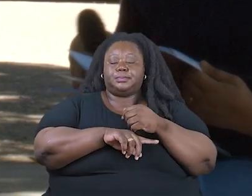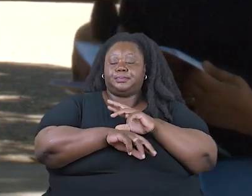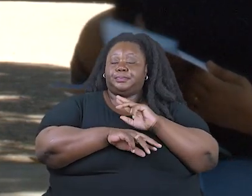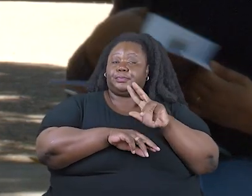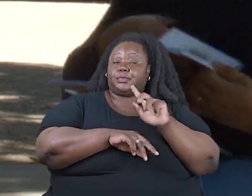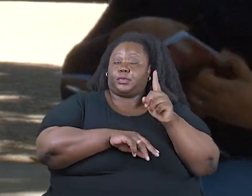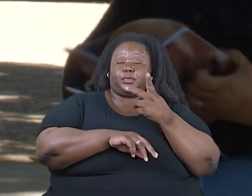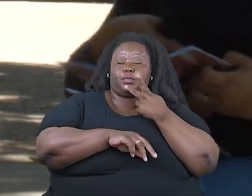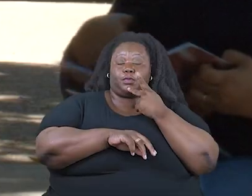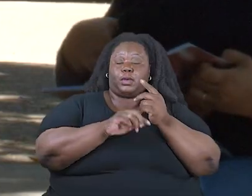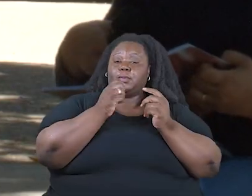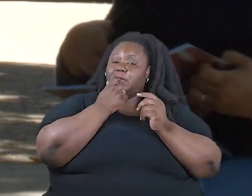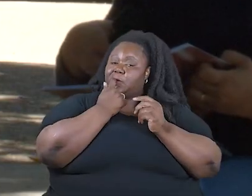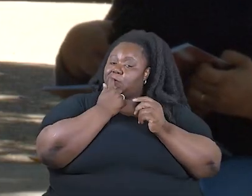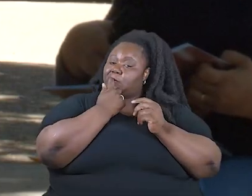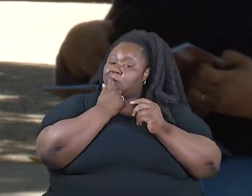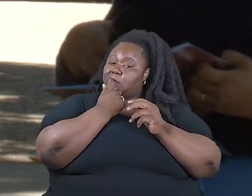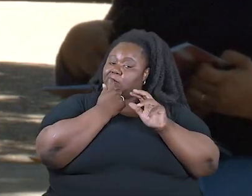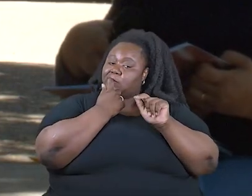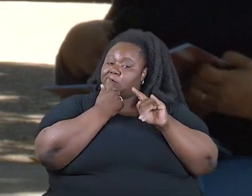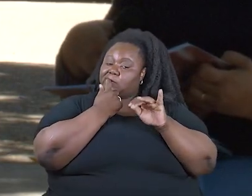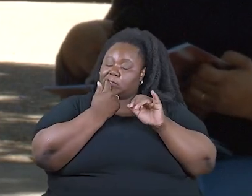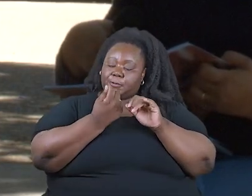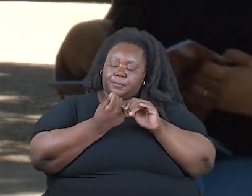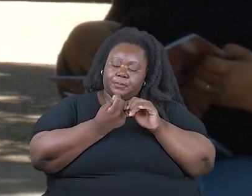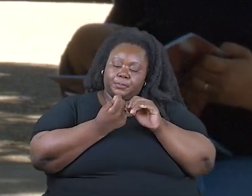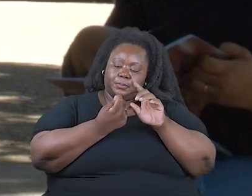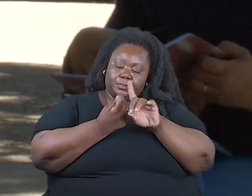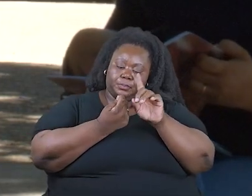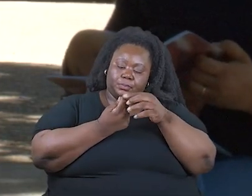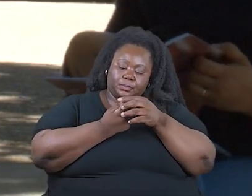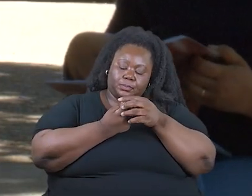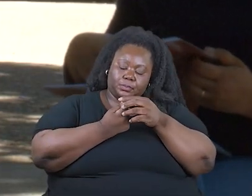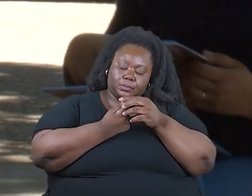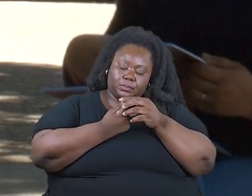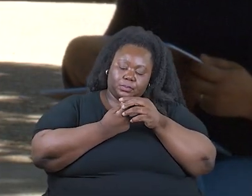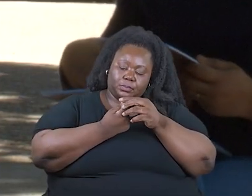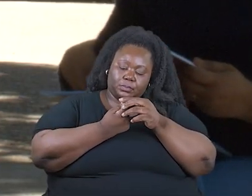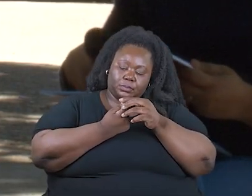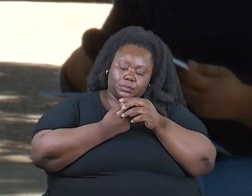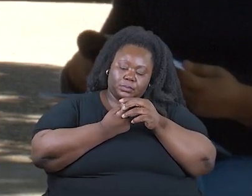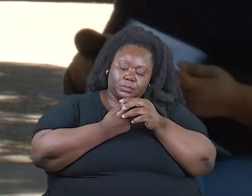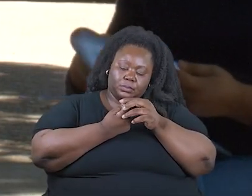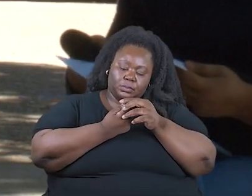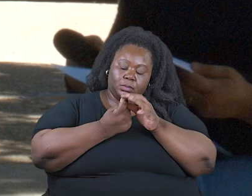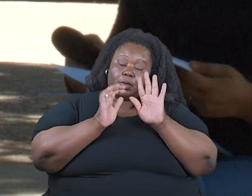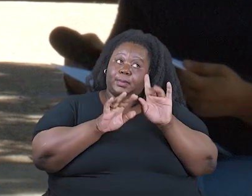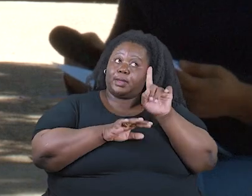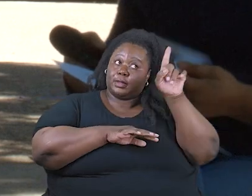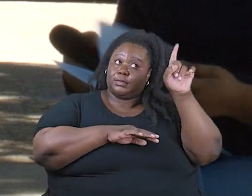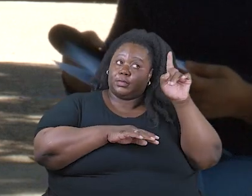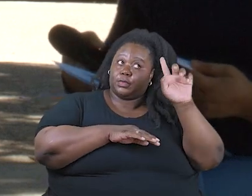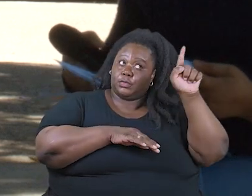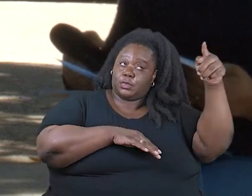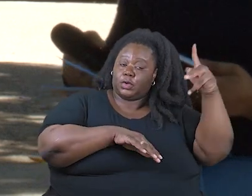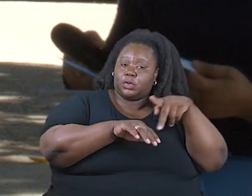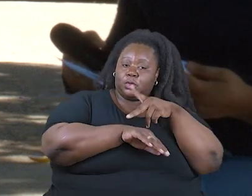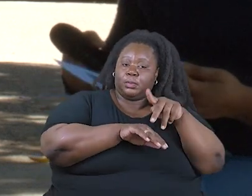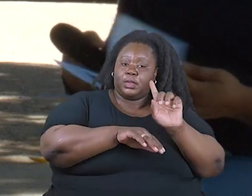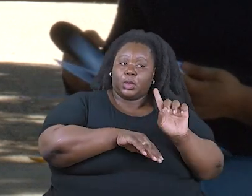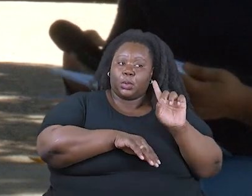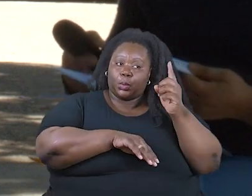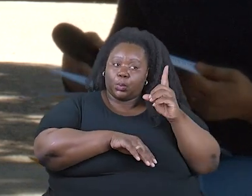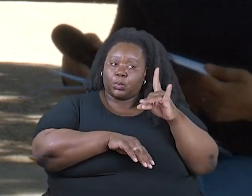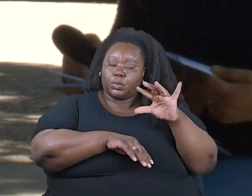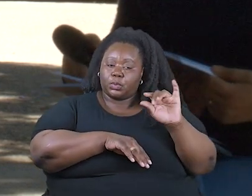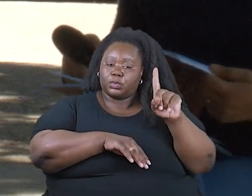não fala de um disco do Antônio Dias. Mas em livros publicados no exterior, o único disco